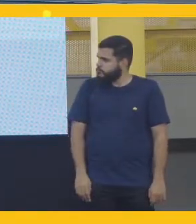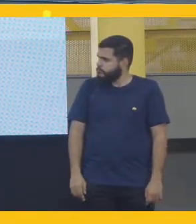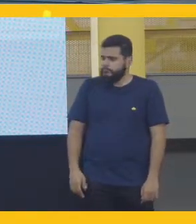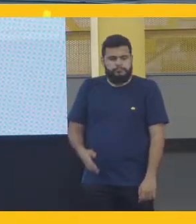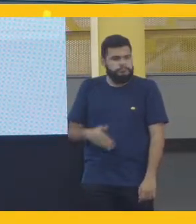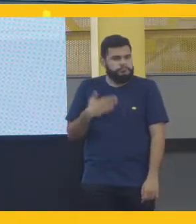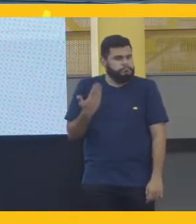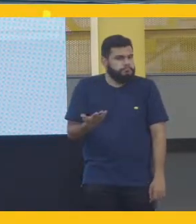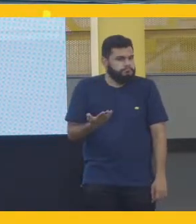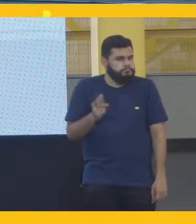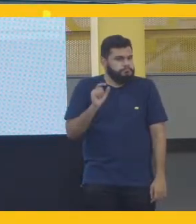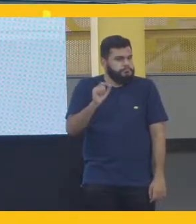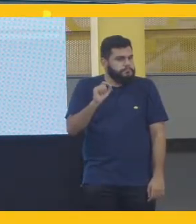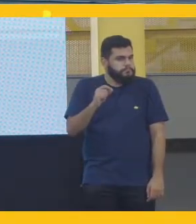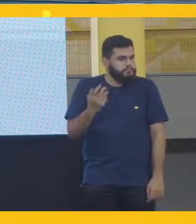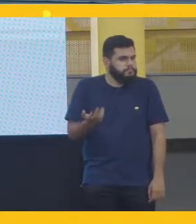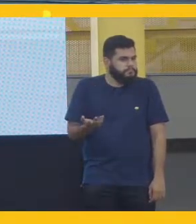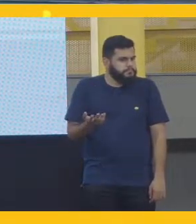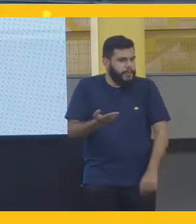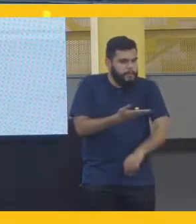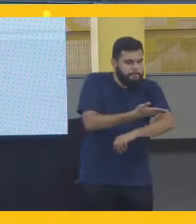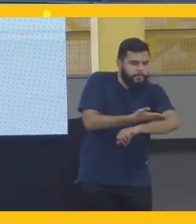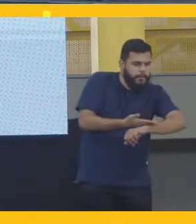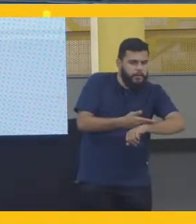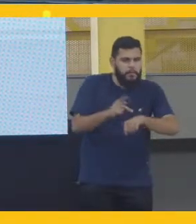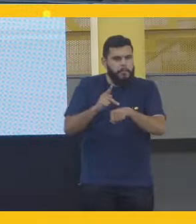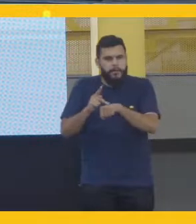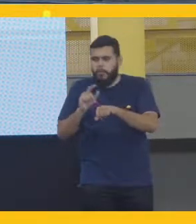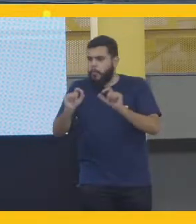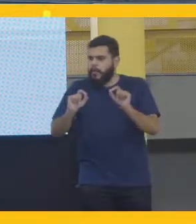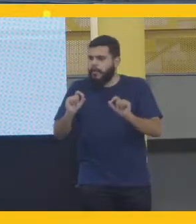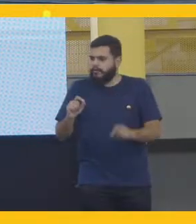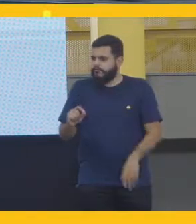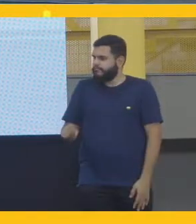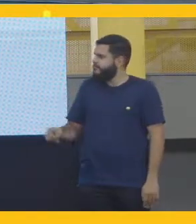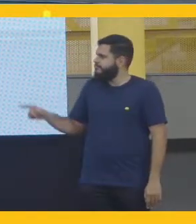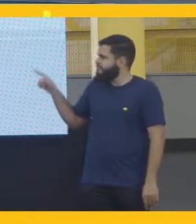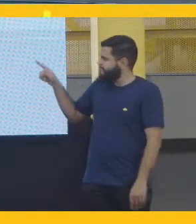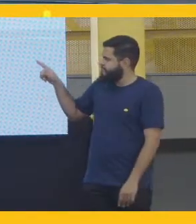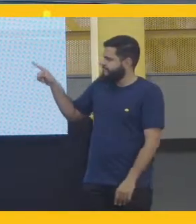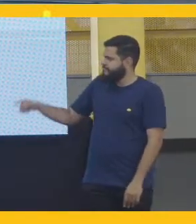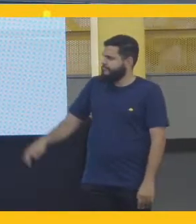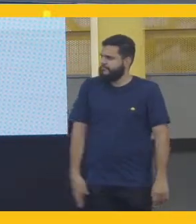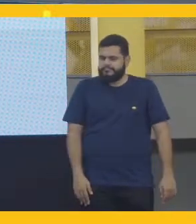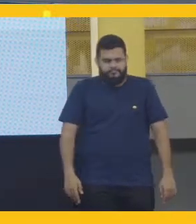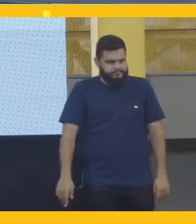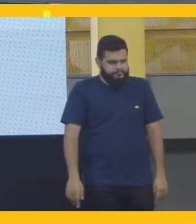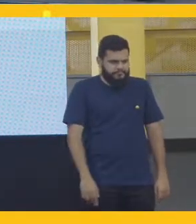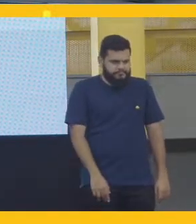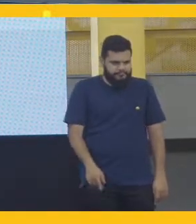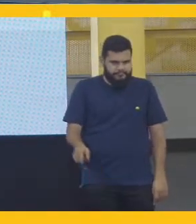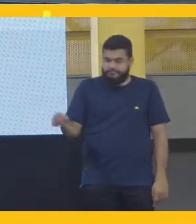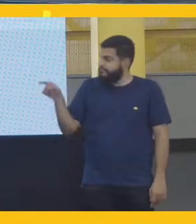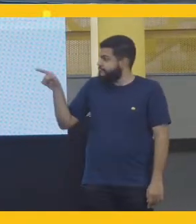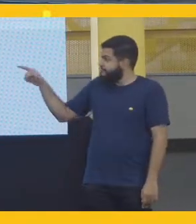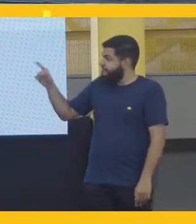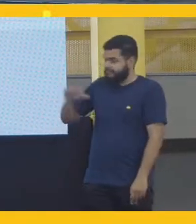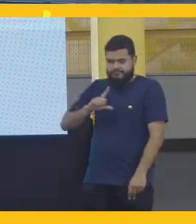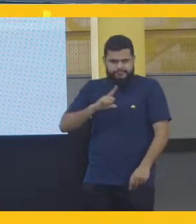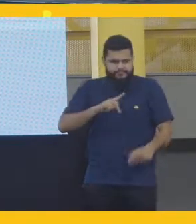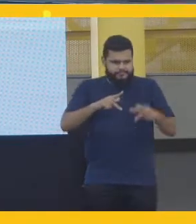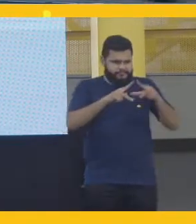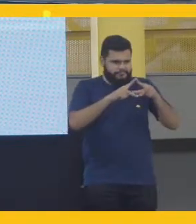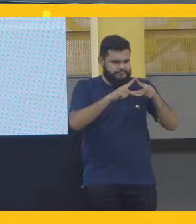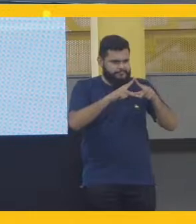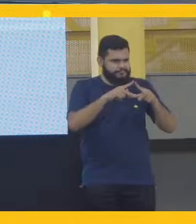E aí? Bom, Isaac Newton inspirou Pink Floyd, né? Não